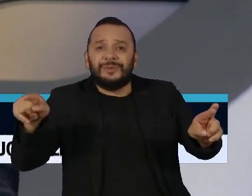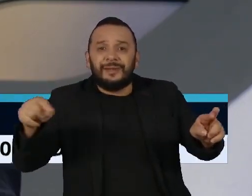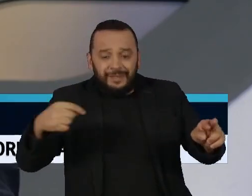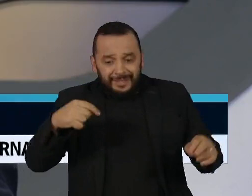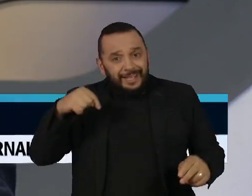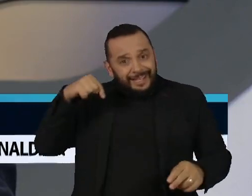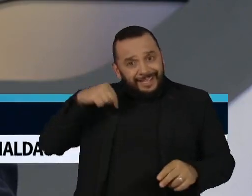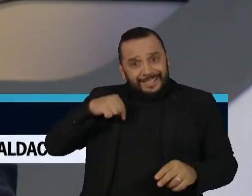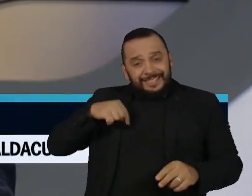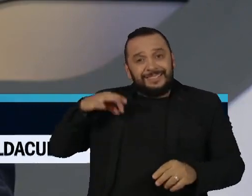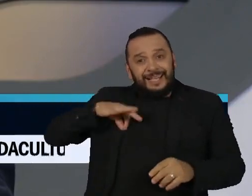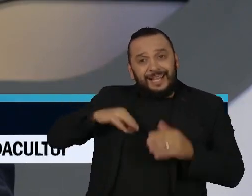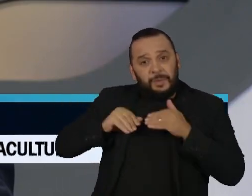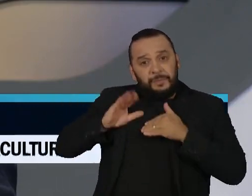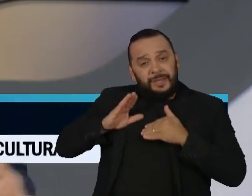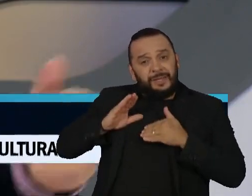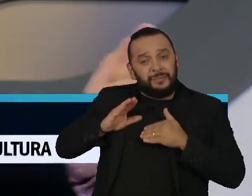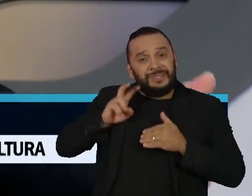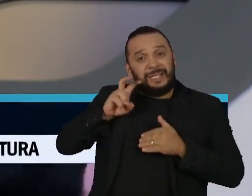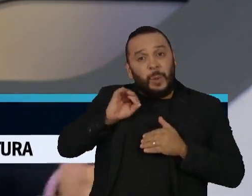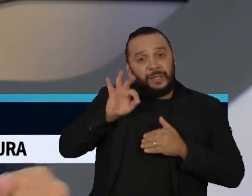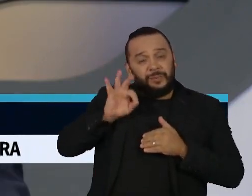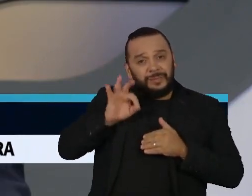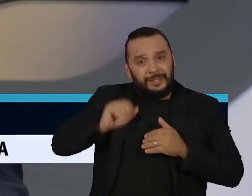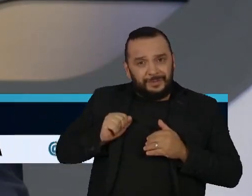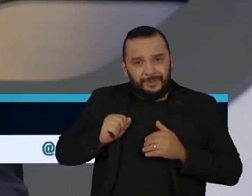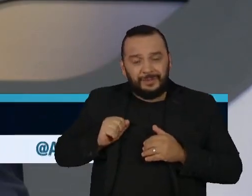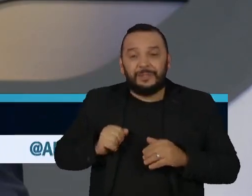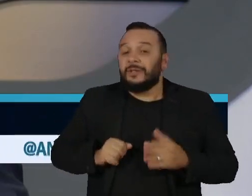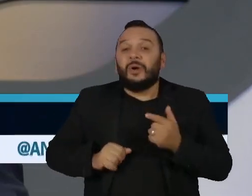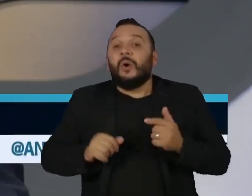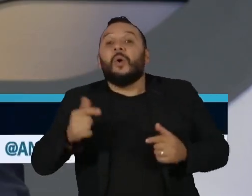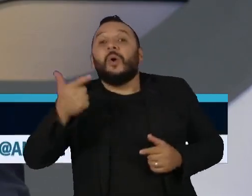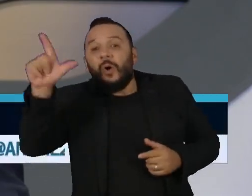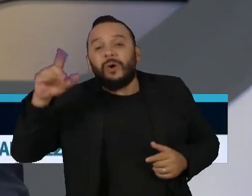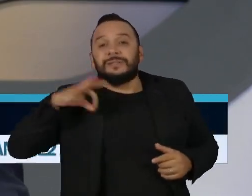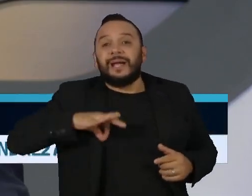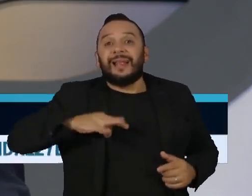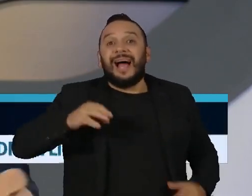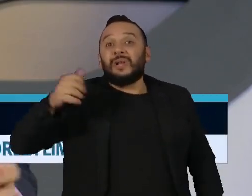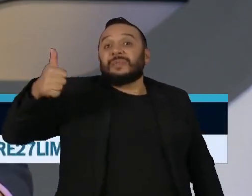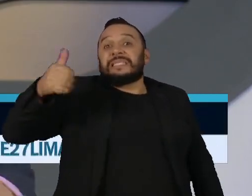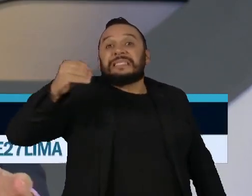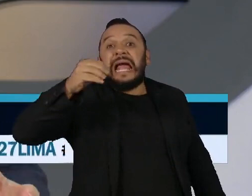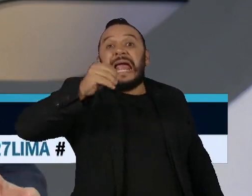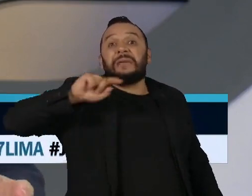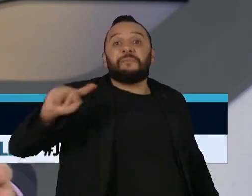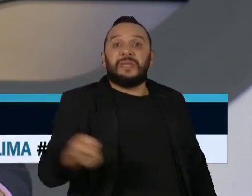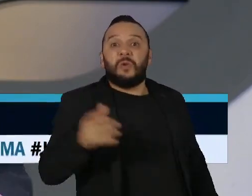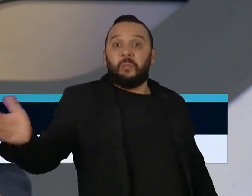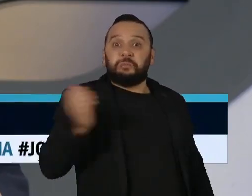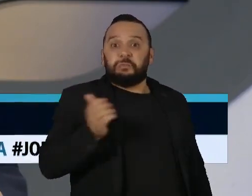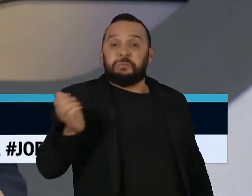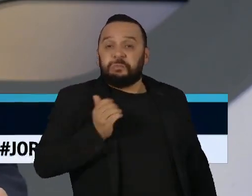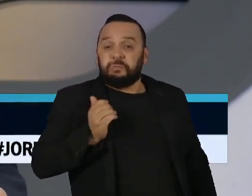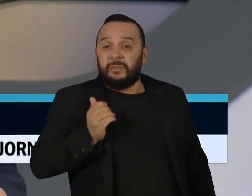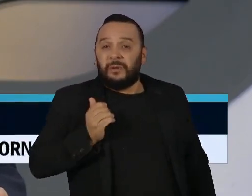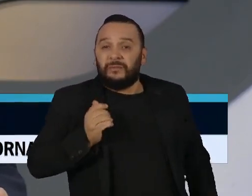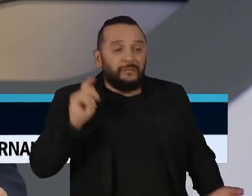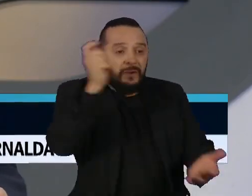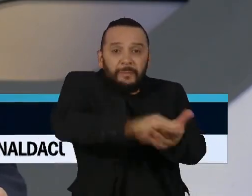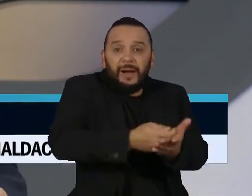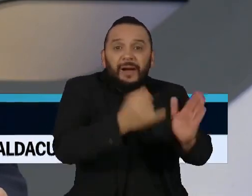R$ 100.000 por mês, ela vai pagar apenas 0,5% da sua renda. Por que eu estou dizendo isso? Que a